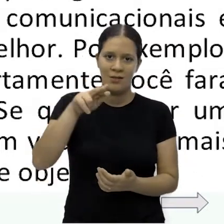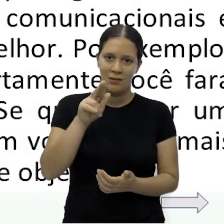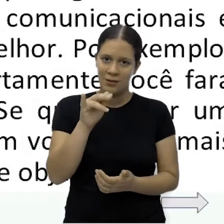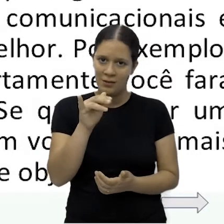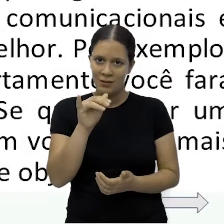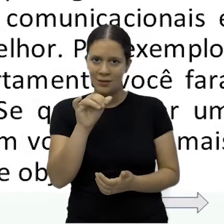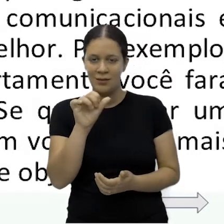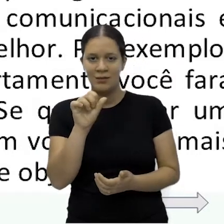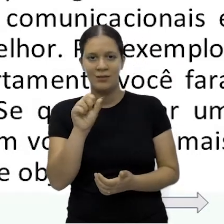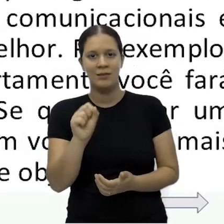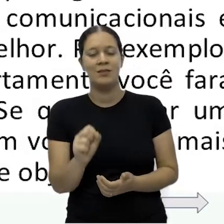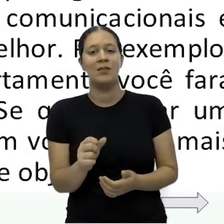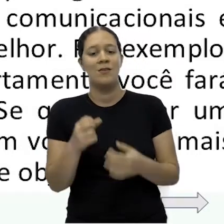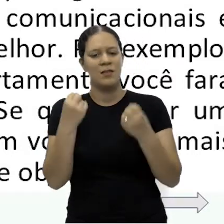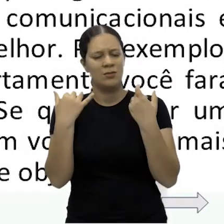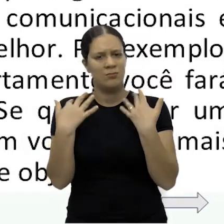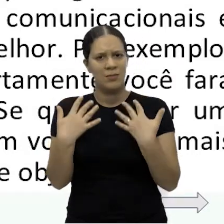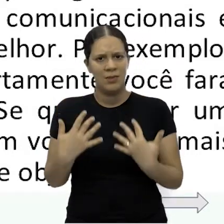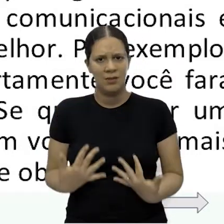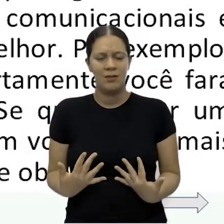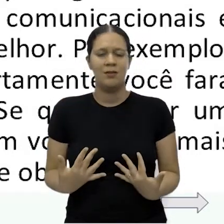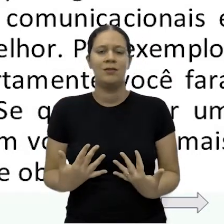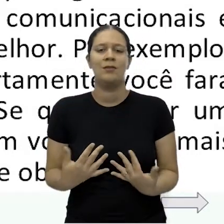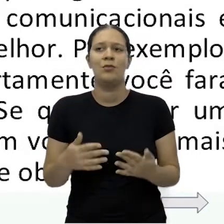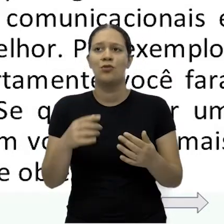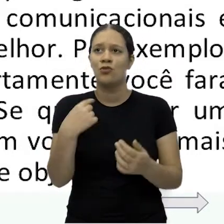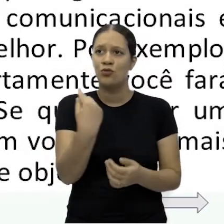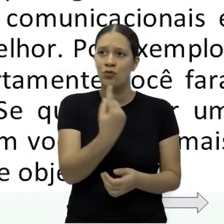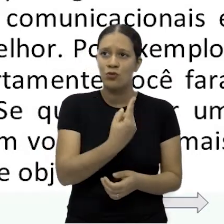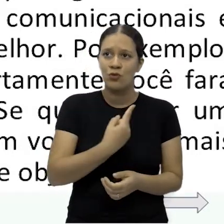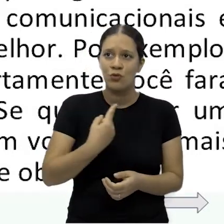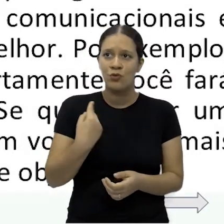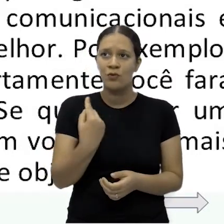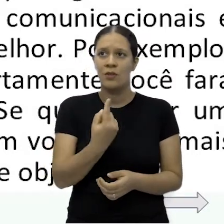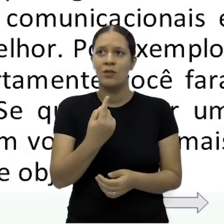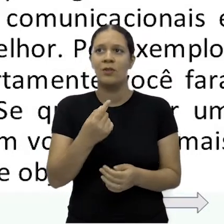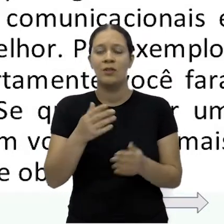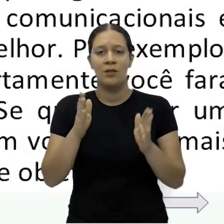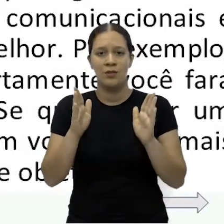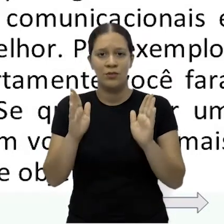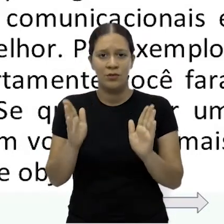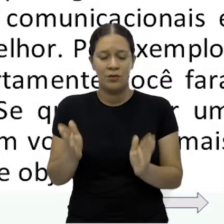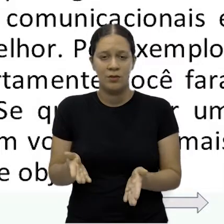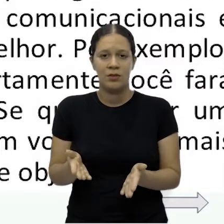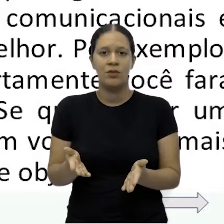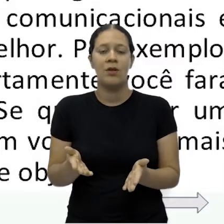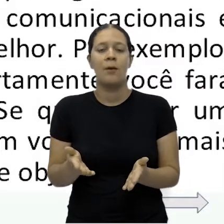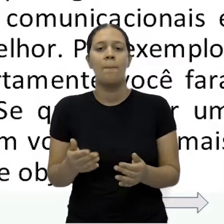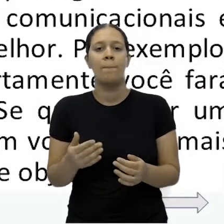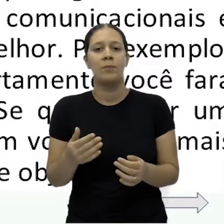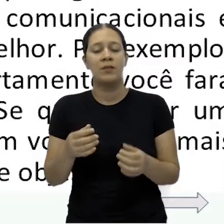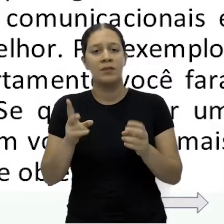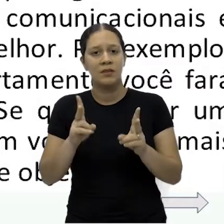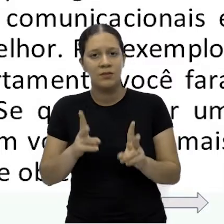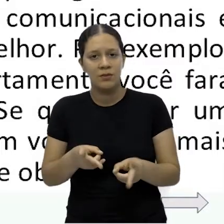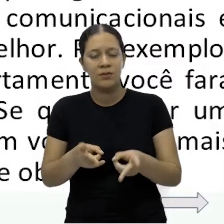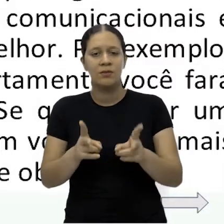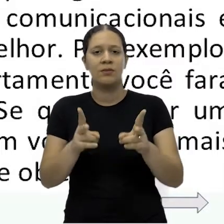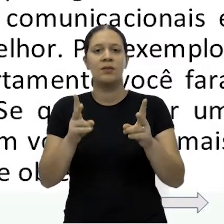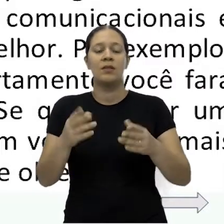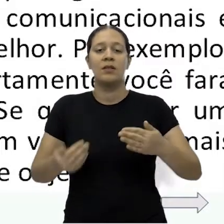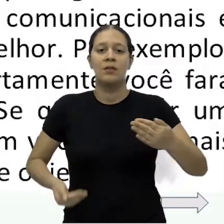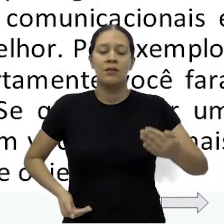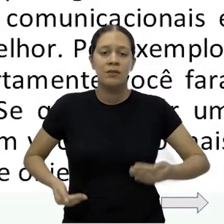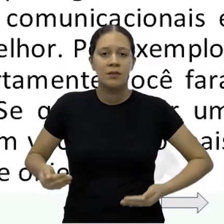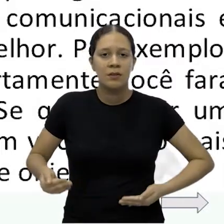te explicar essa história direitinho. Nós já sabemos que os diversos gêneros digitais estão sempre